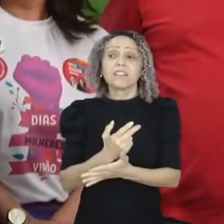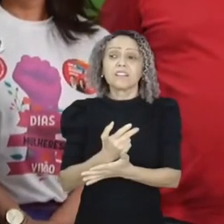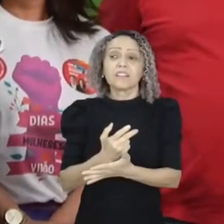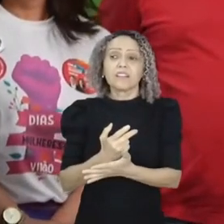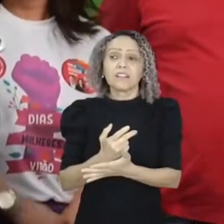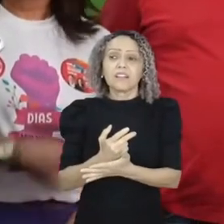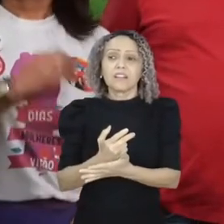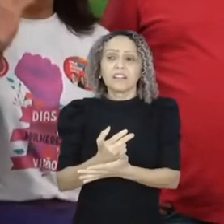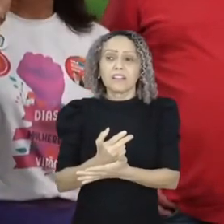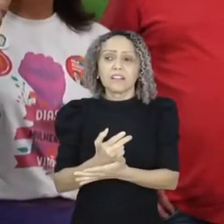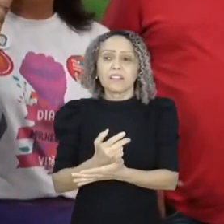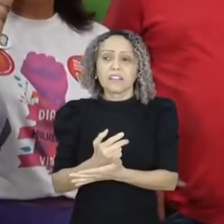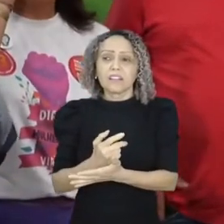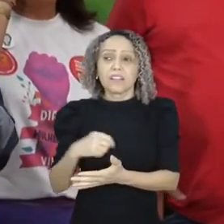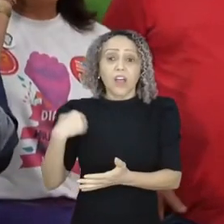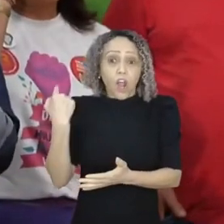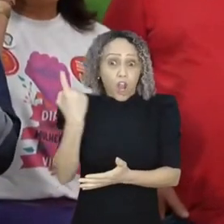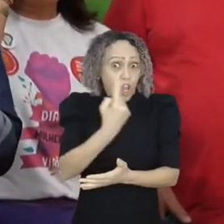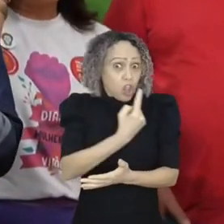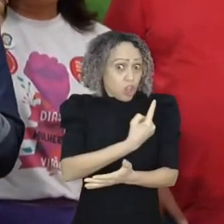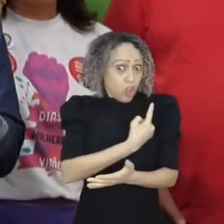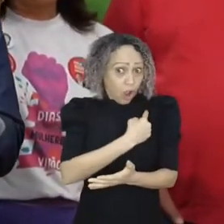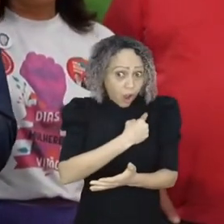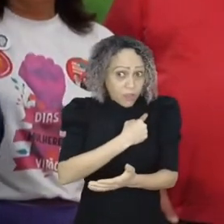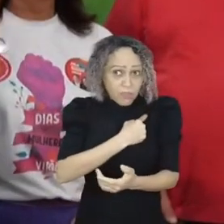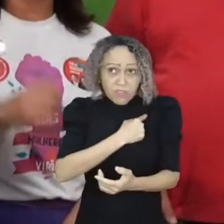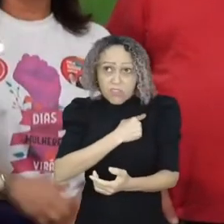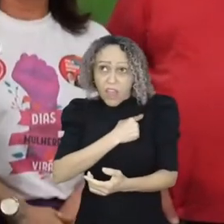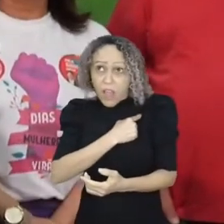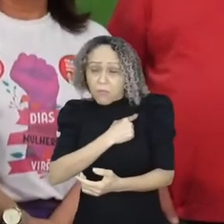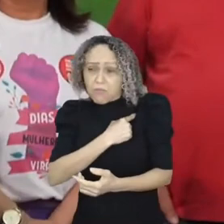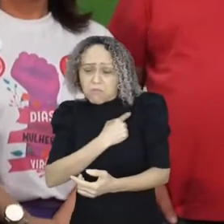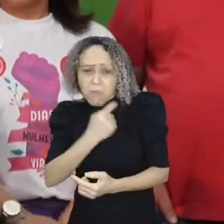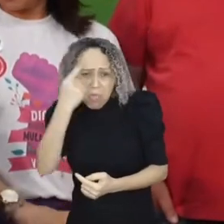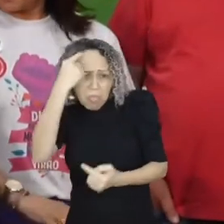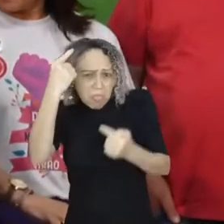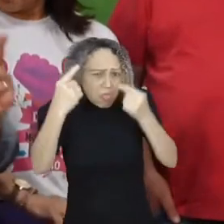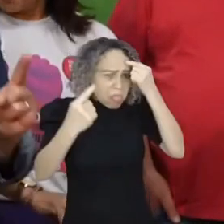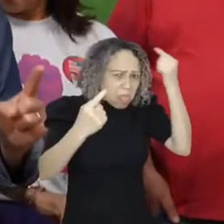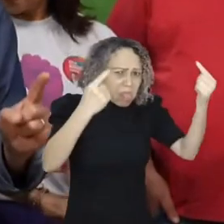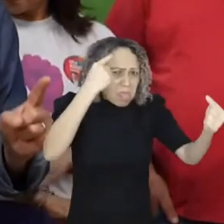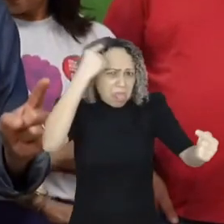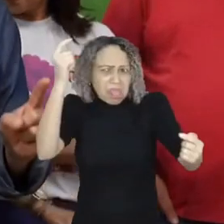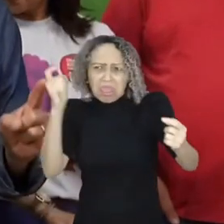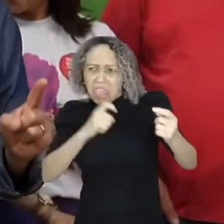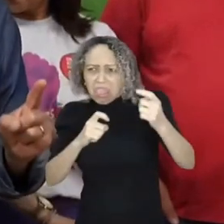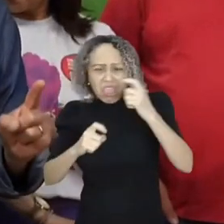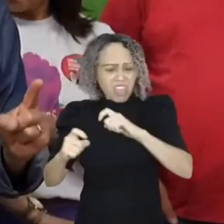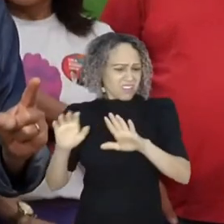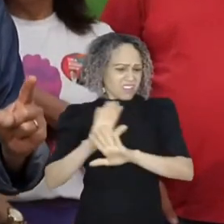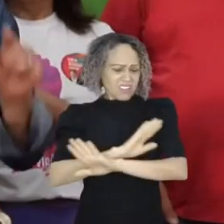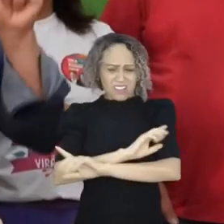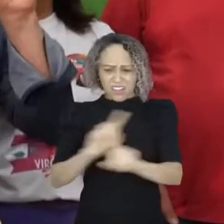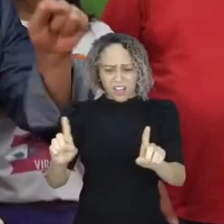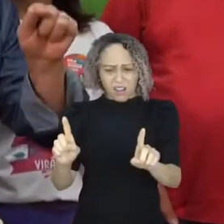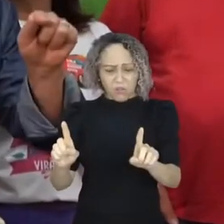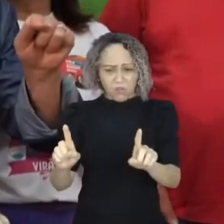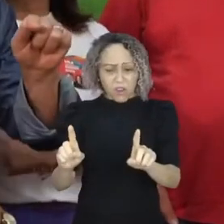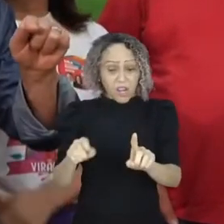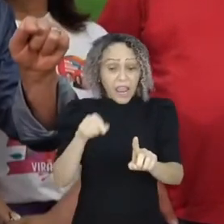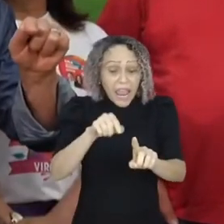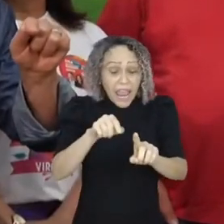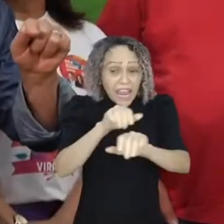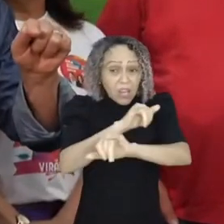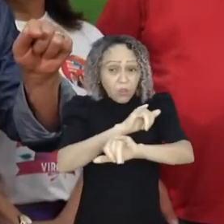inventando. Aquilo não é uma invenção. Aquilo não é a campanha do Lula falando. Aquilo é